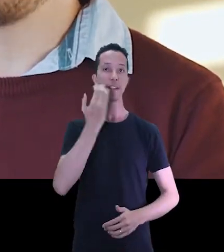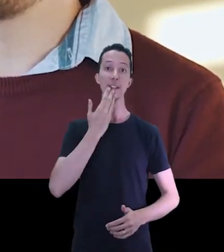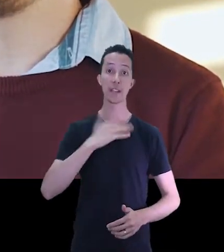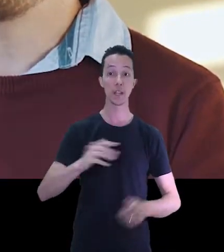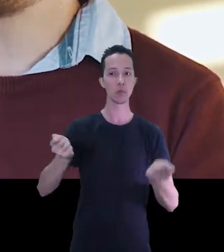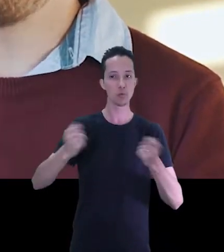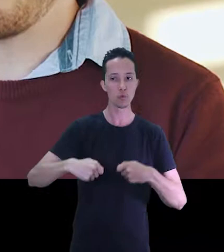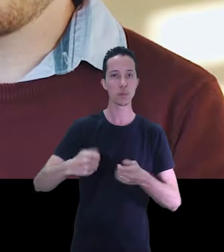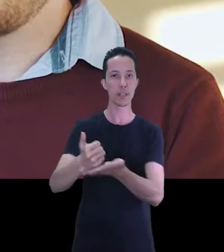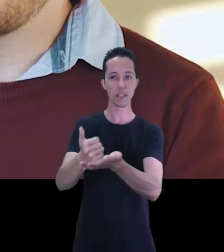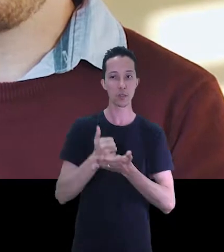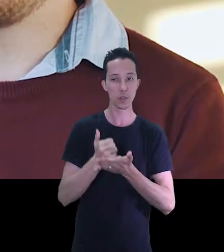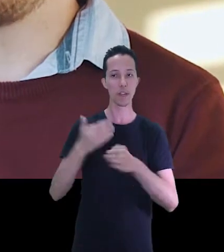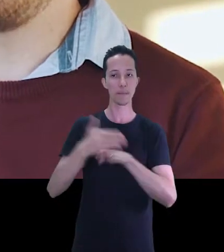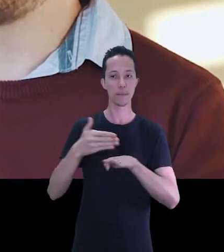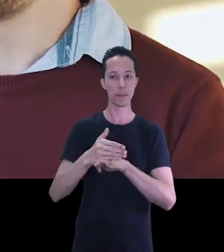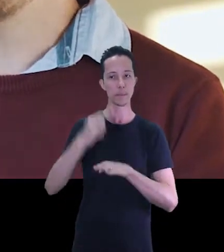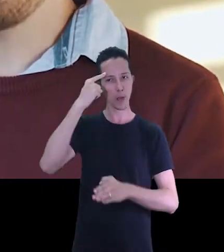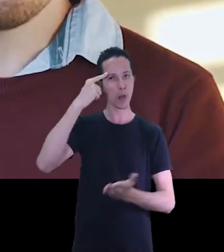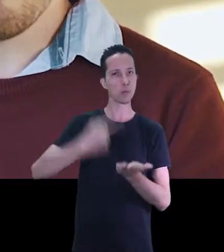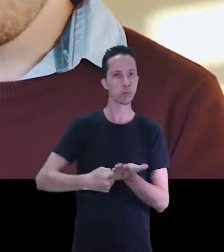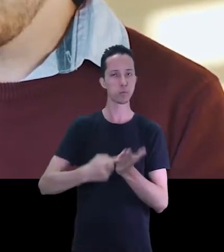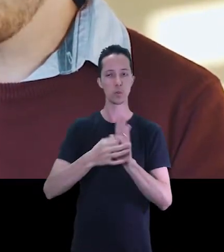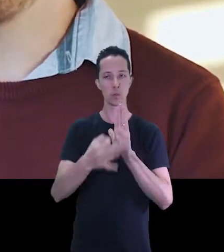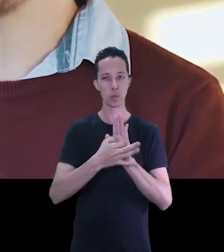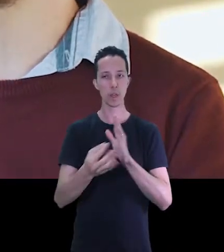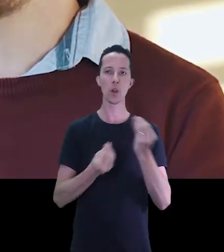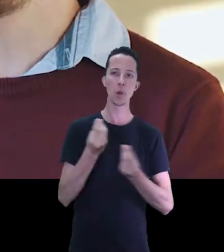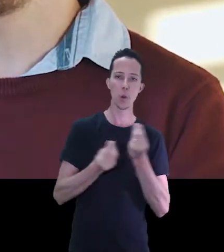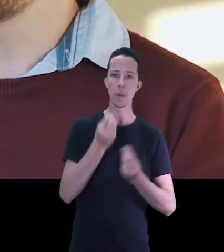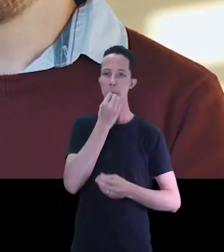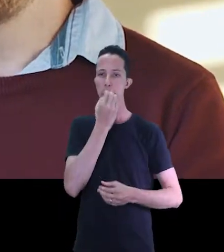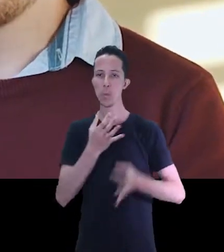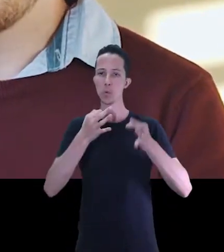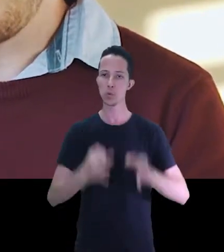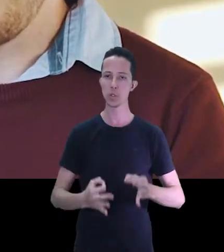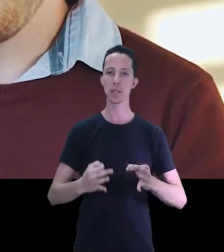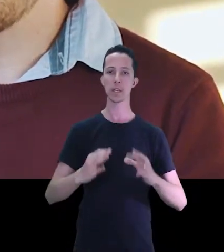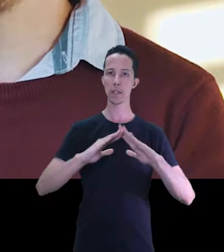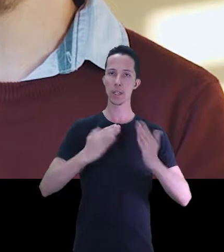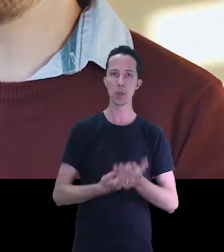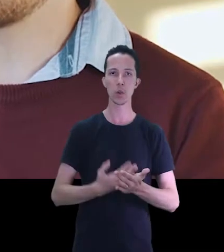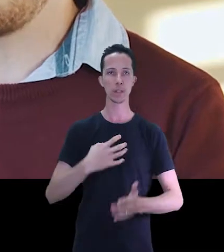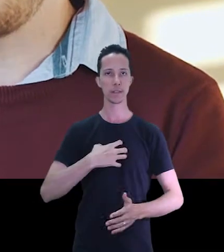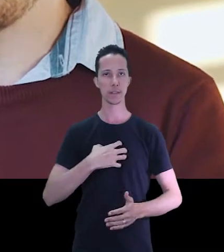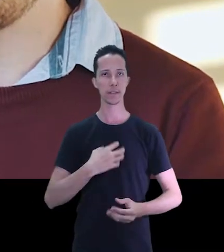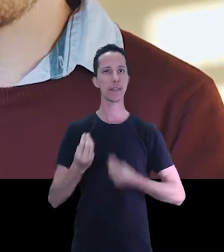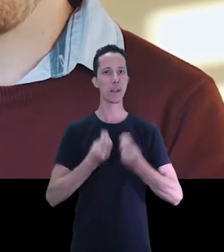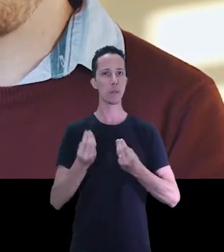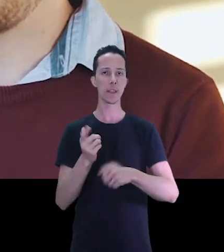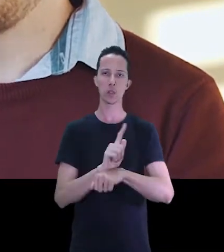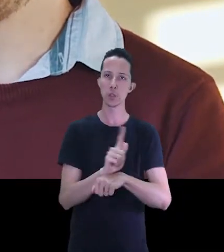a criança poder participar das tomadas de decisão, de pensar como que deve ser a escola, dos mecanismos de gestão